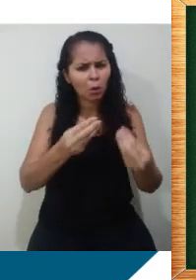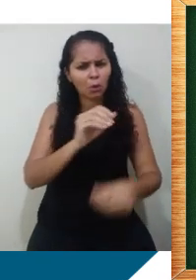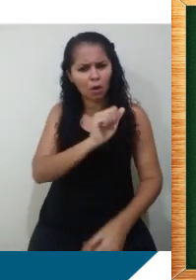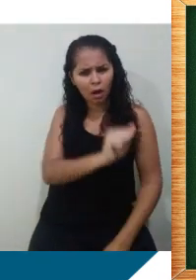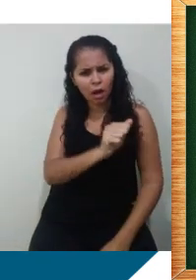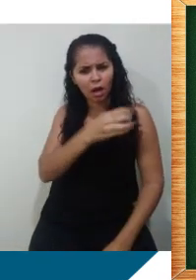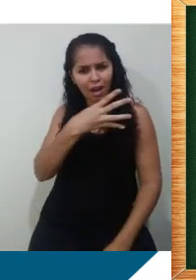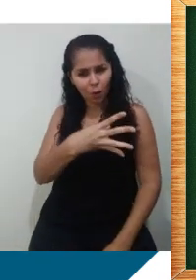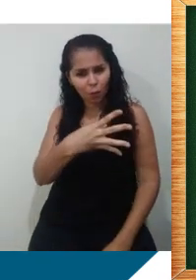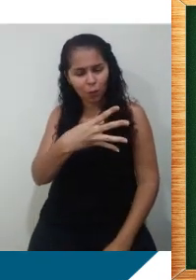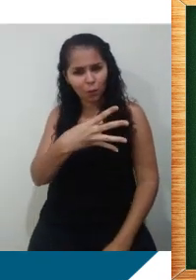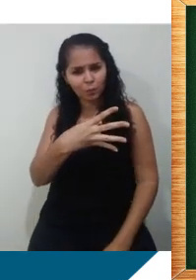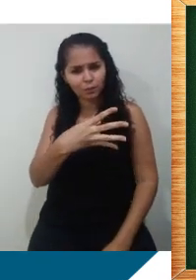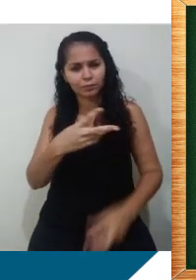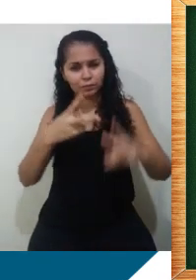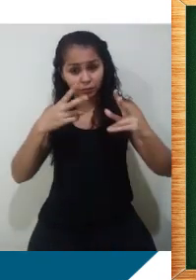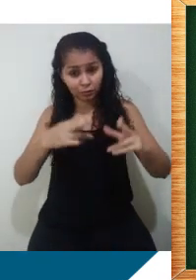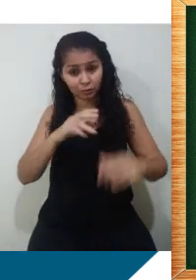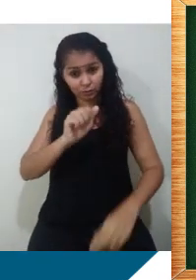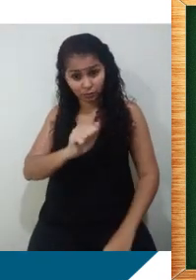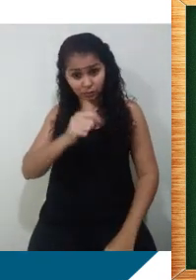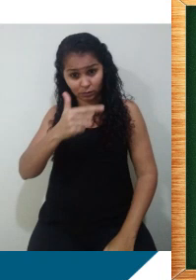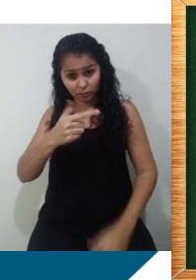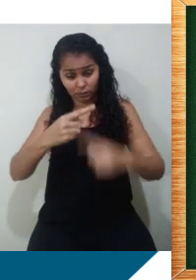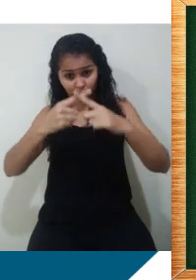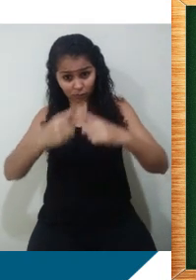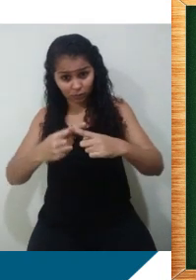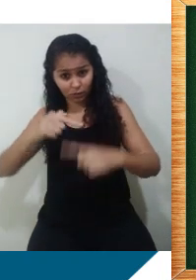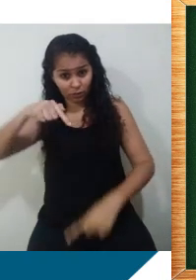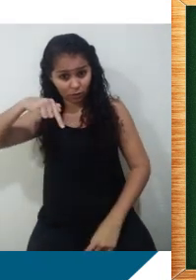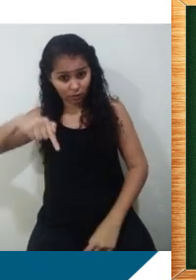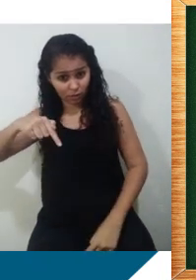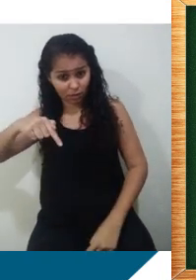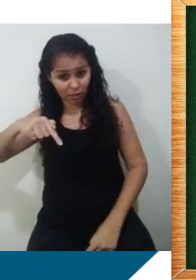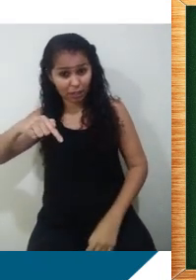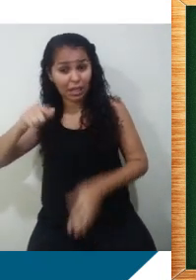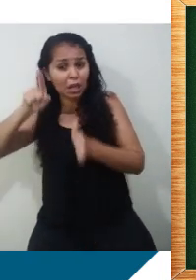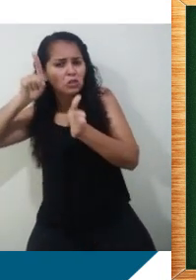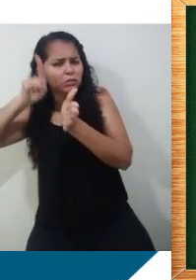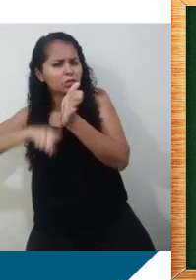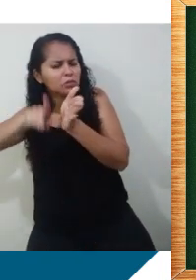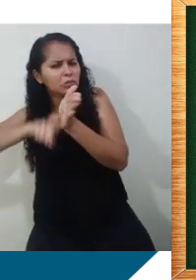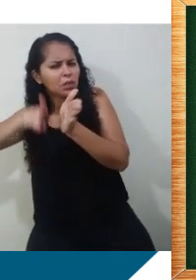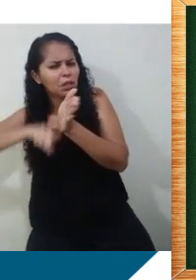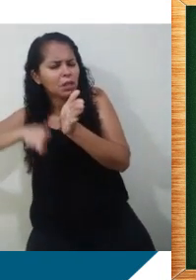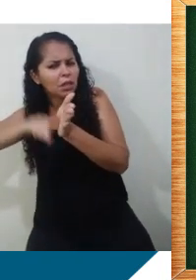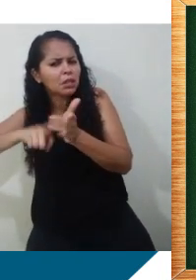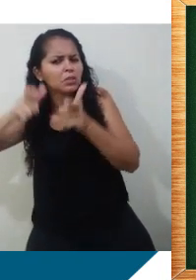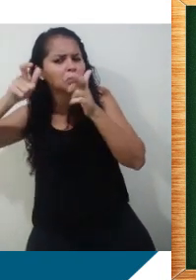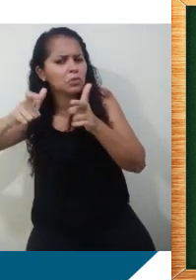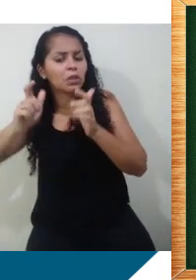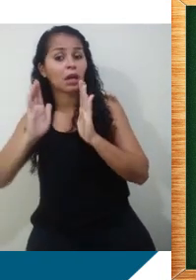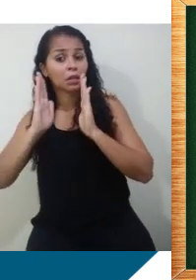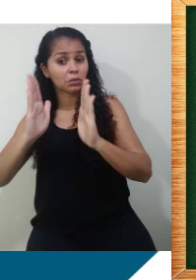a A2 vezes Q elevado à diferença da posição do termo que você vai